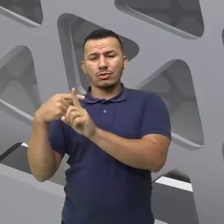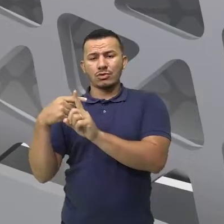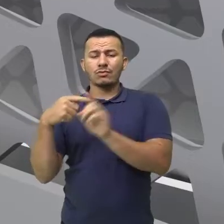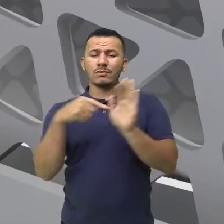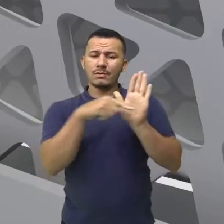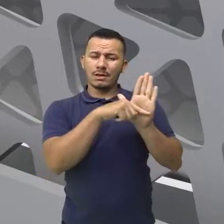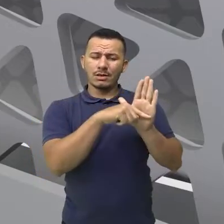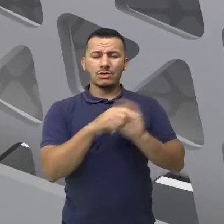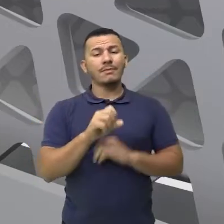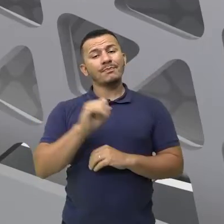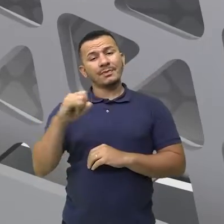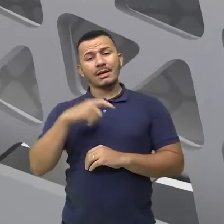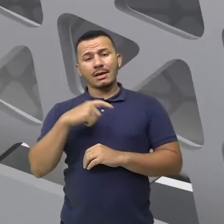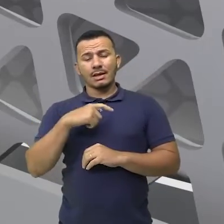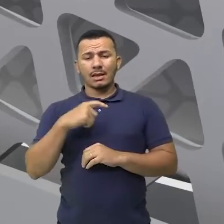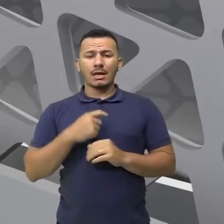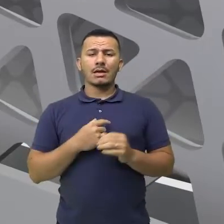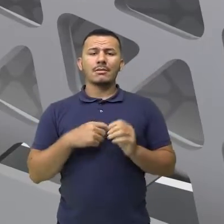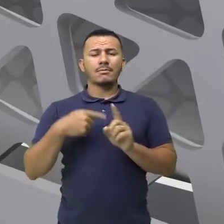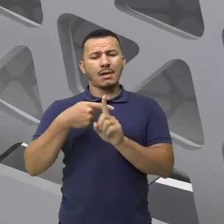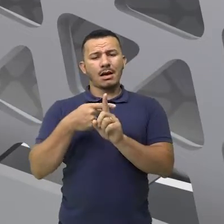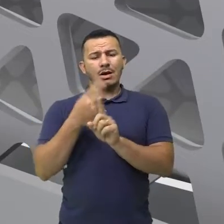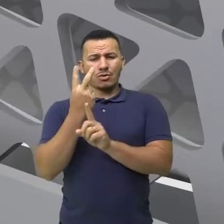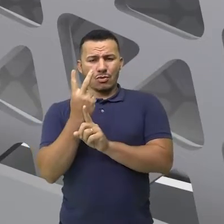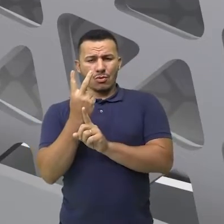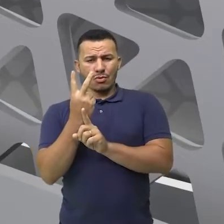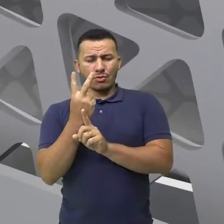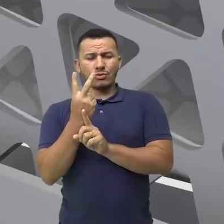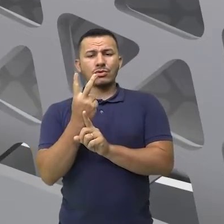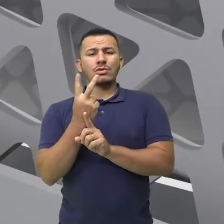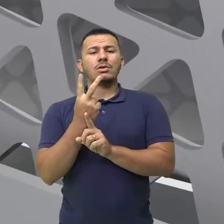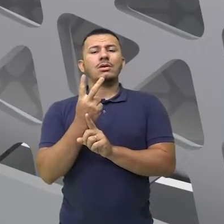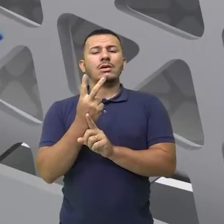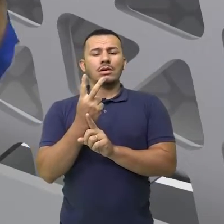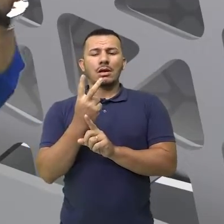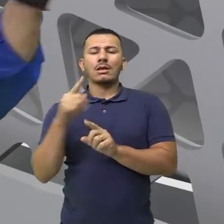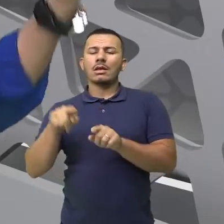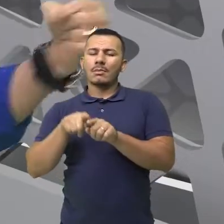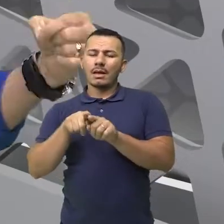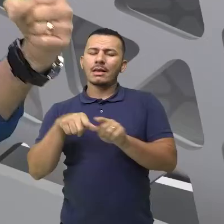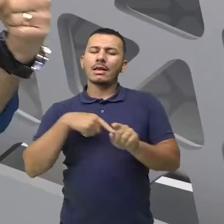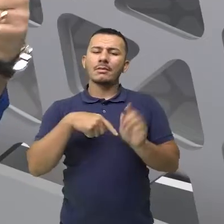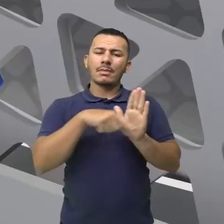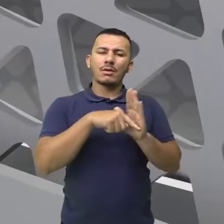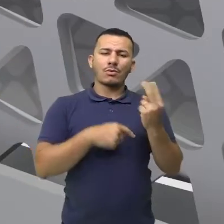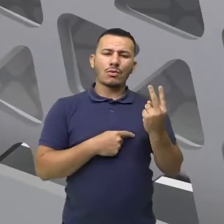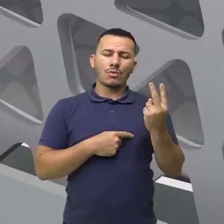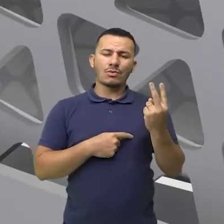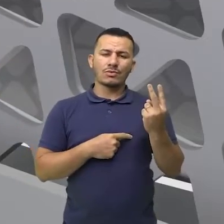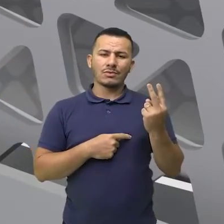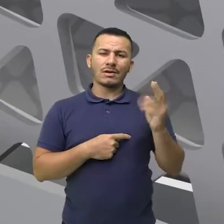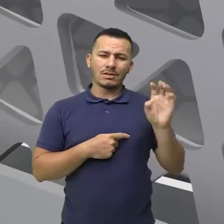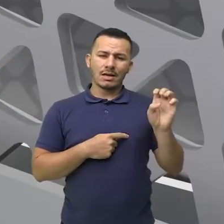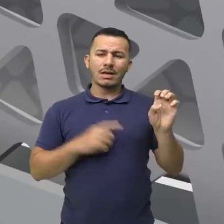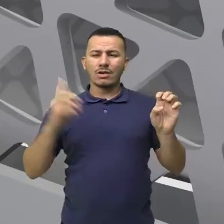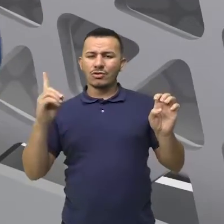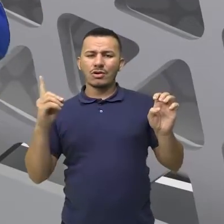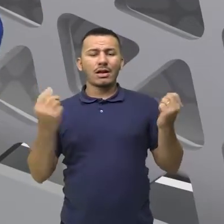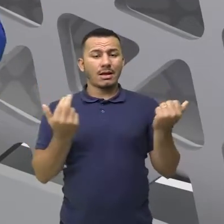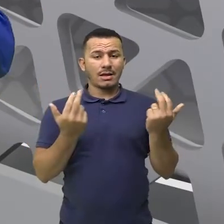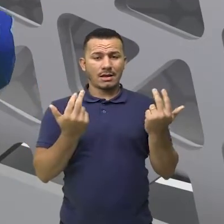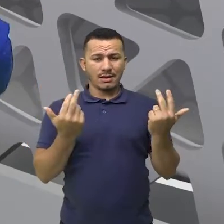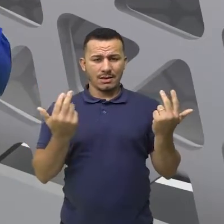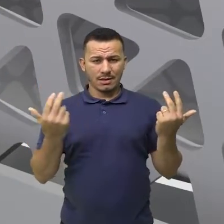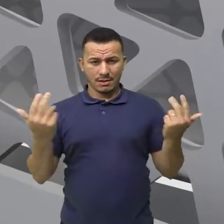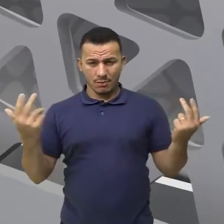1. Se eu tiver mais 2, à esquerda eu vou ter menos 2. Beleza? Essa